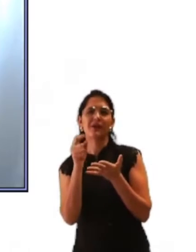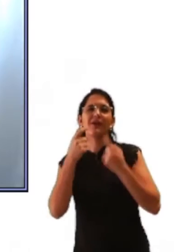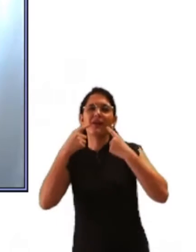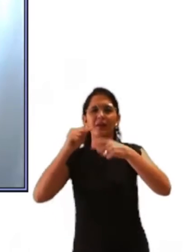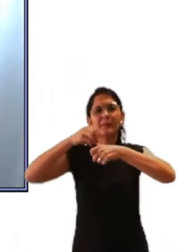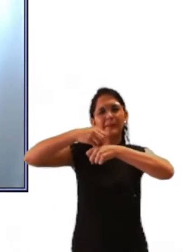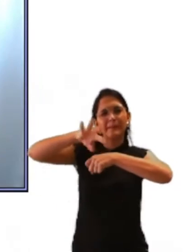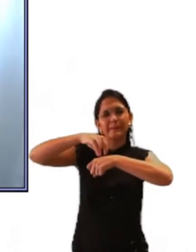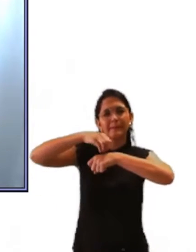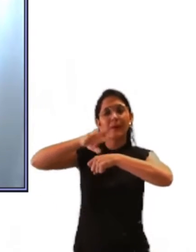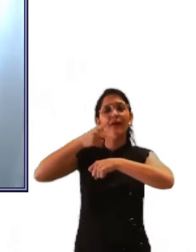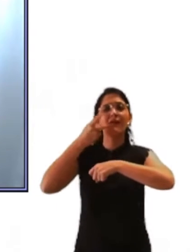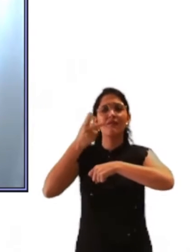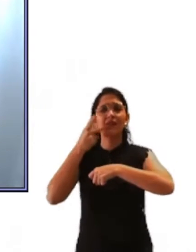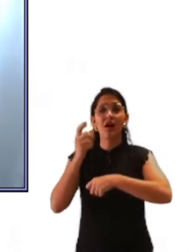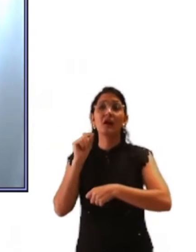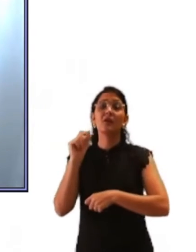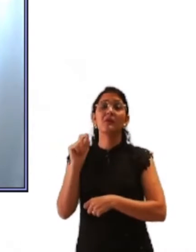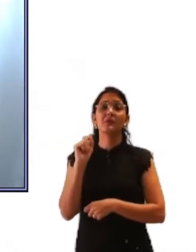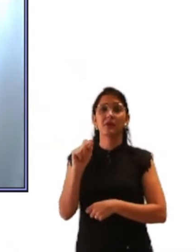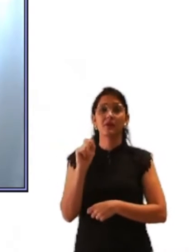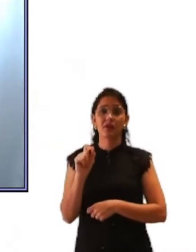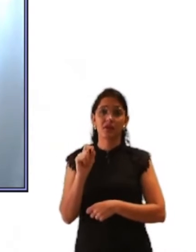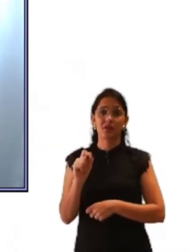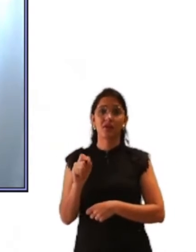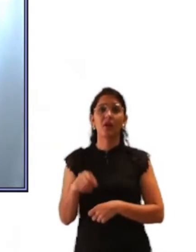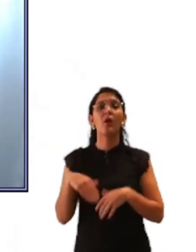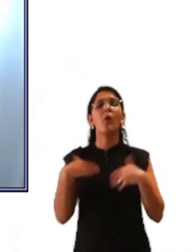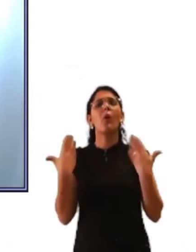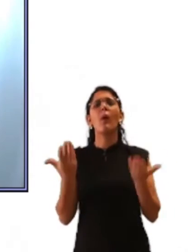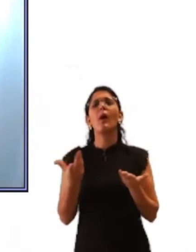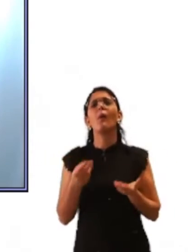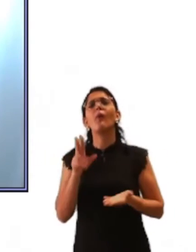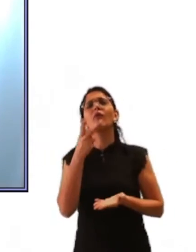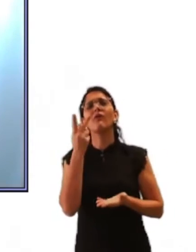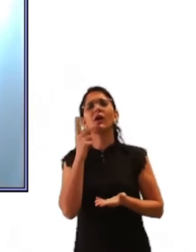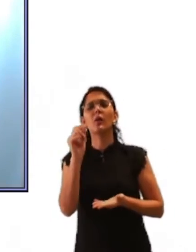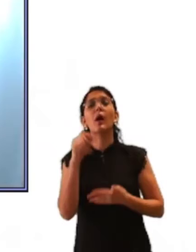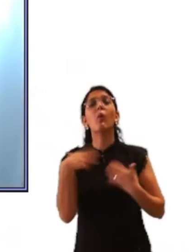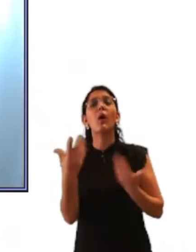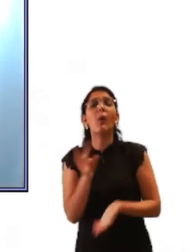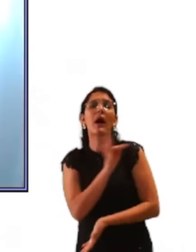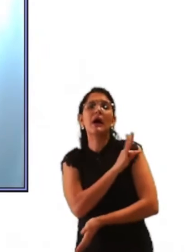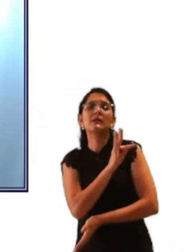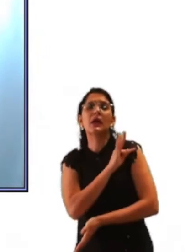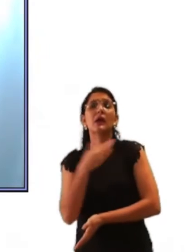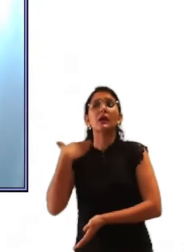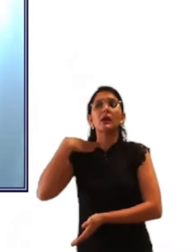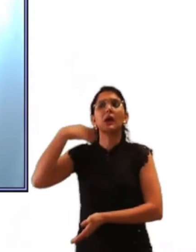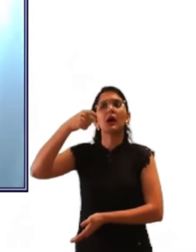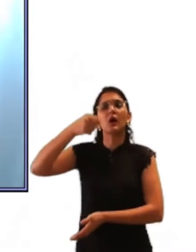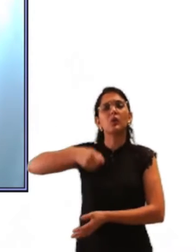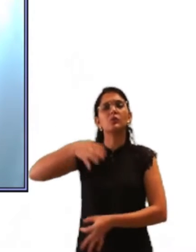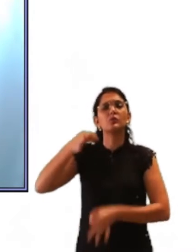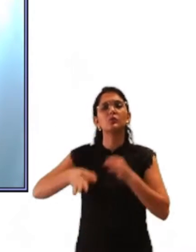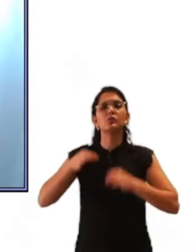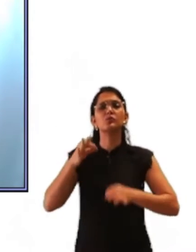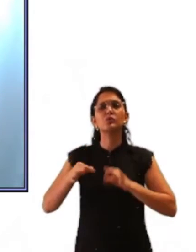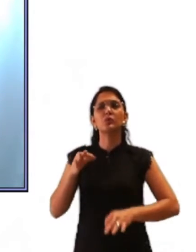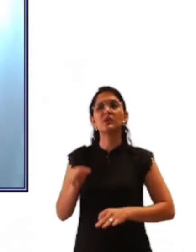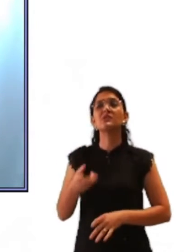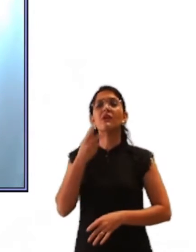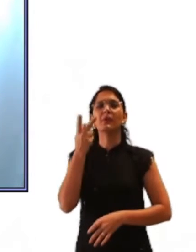esses subjetivismos vão falar isso, falar, olha. Qual é a técnica que o juiz tem para falar